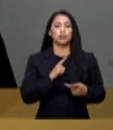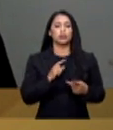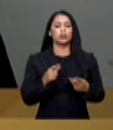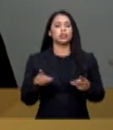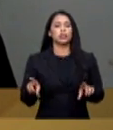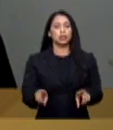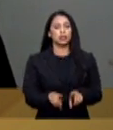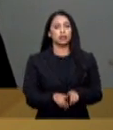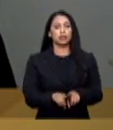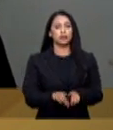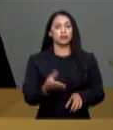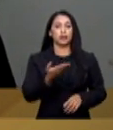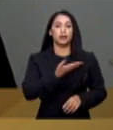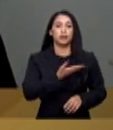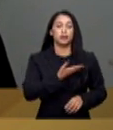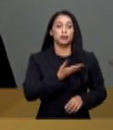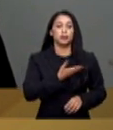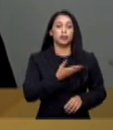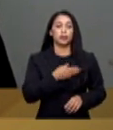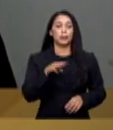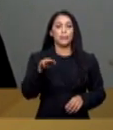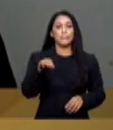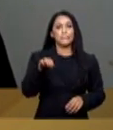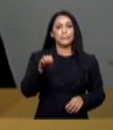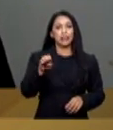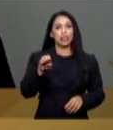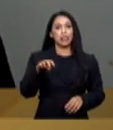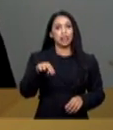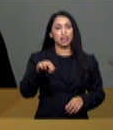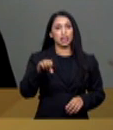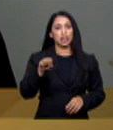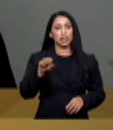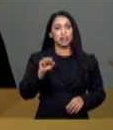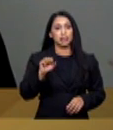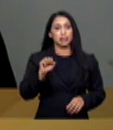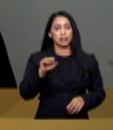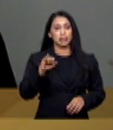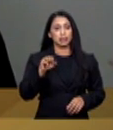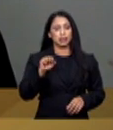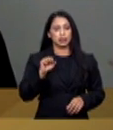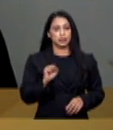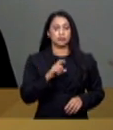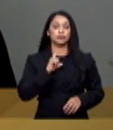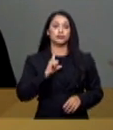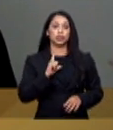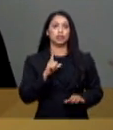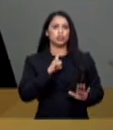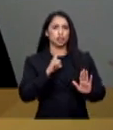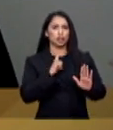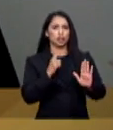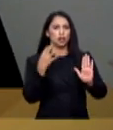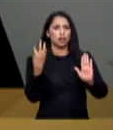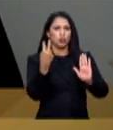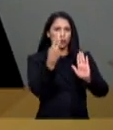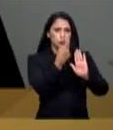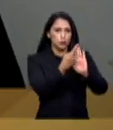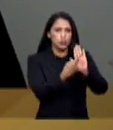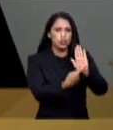amigo e colega, ministro Menezes Direito, que tinha neste projeto quase